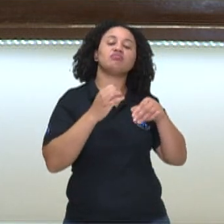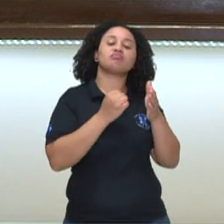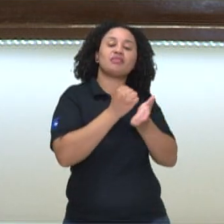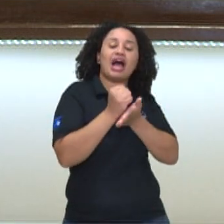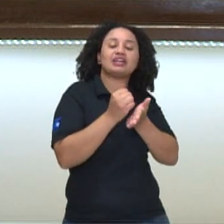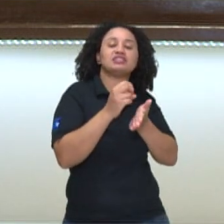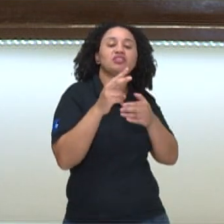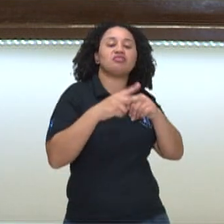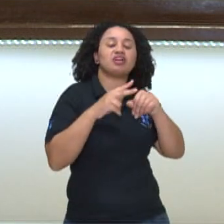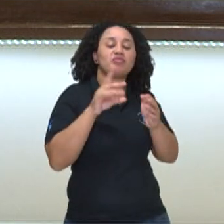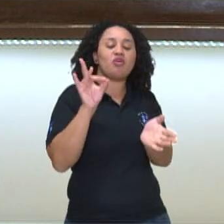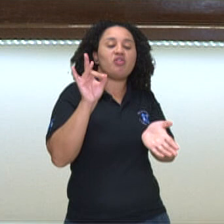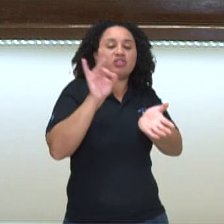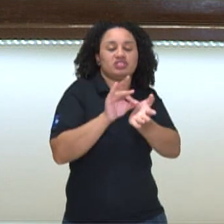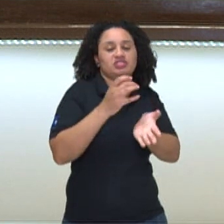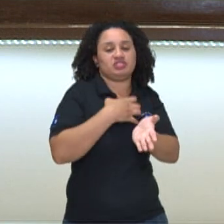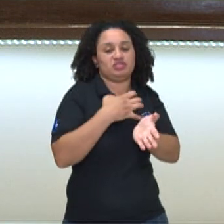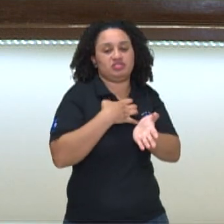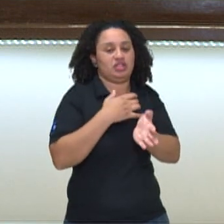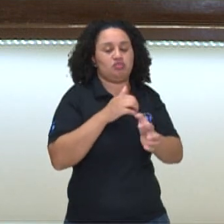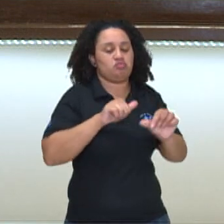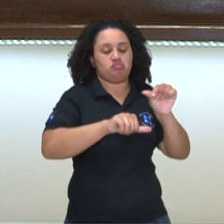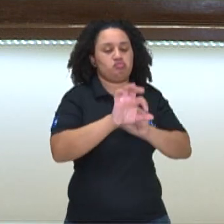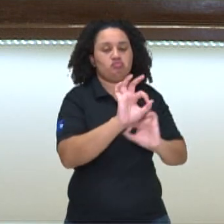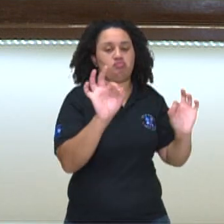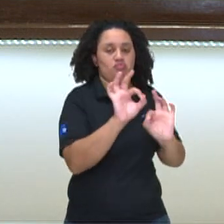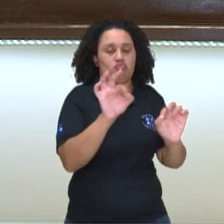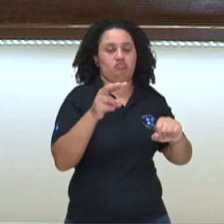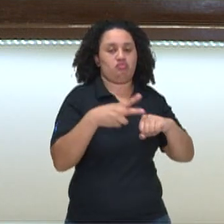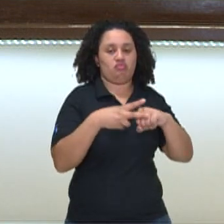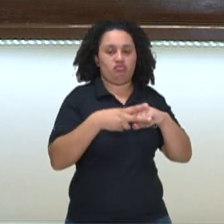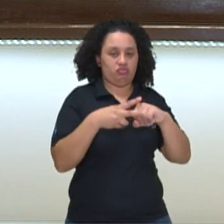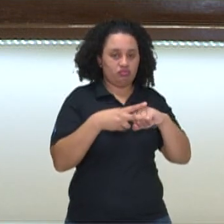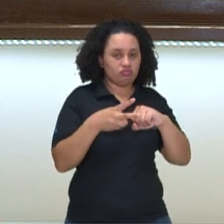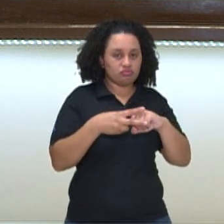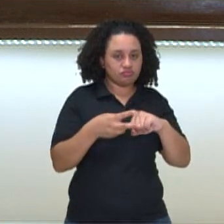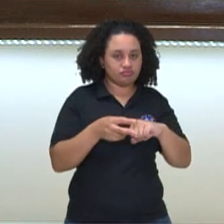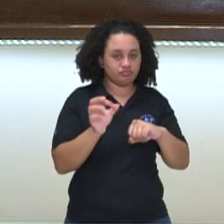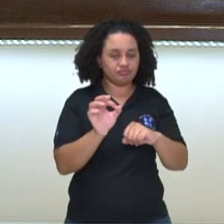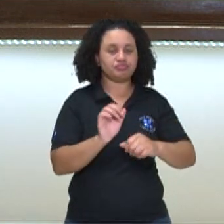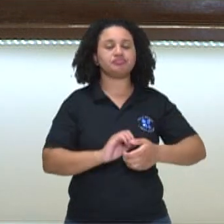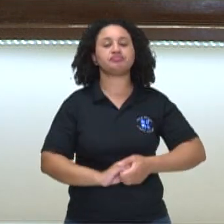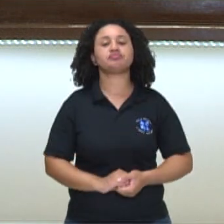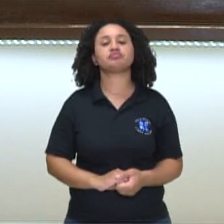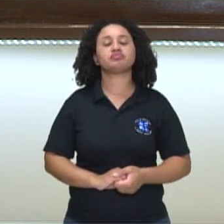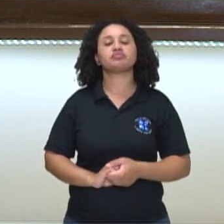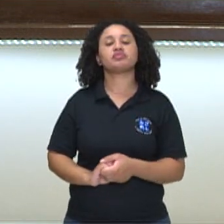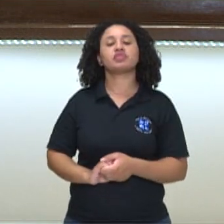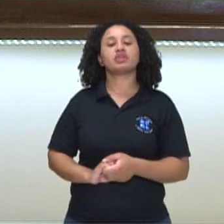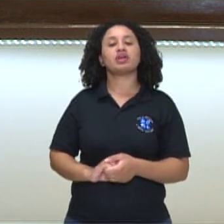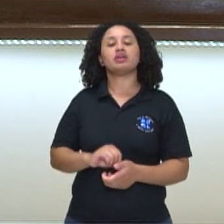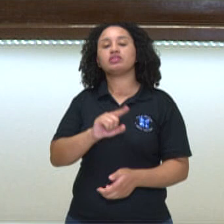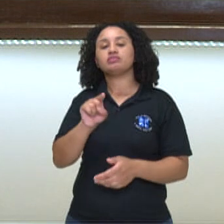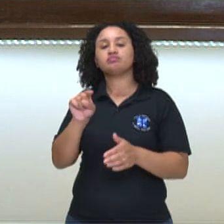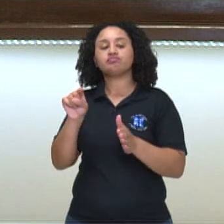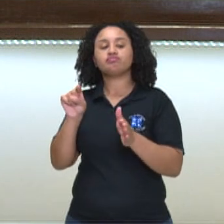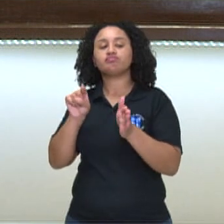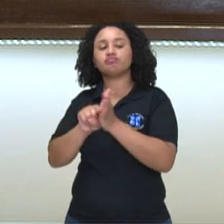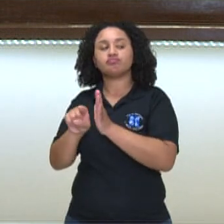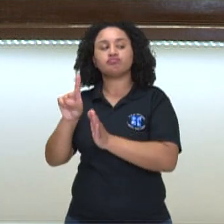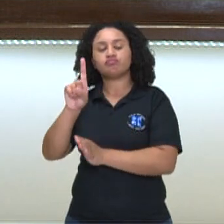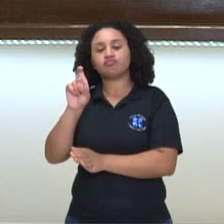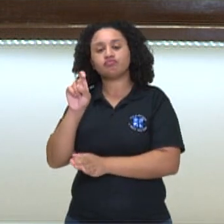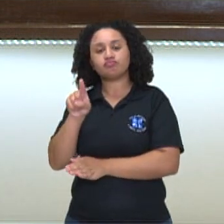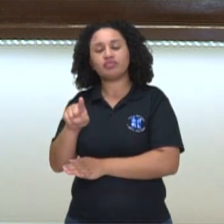Sem nenhuma alteração que acontece, as alterações, as mudanças lá na forma afirmativa. Na forma interrogativa,